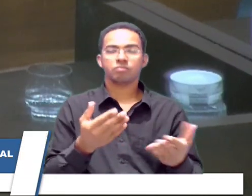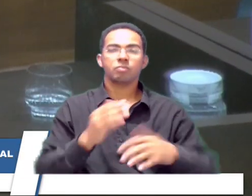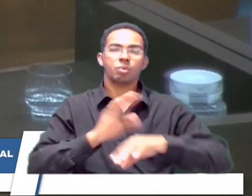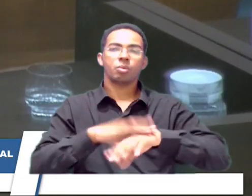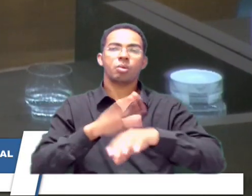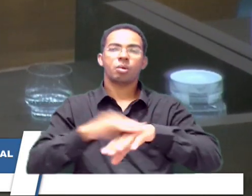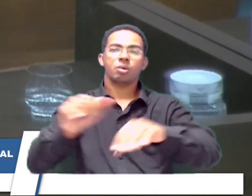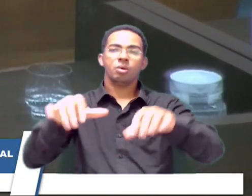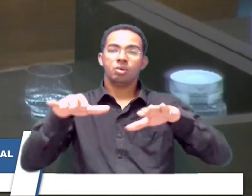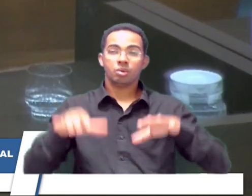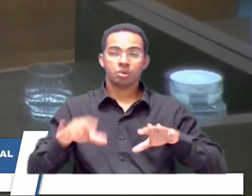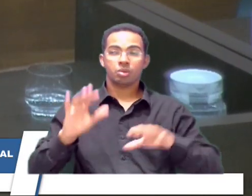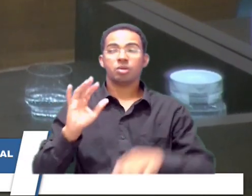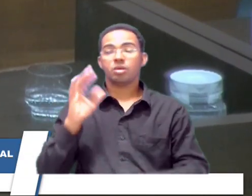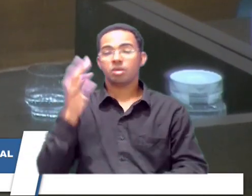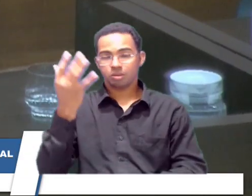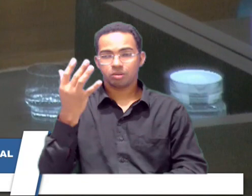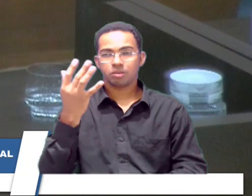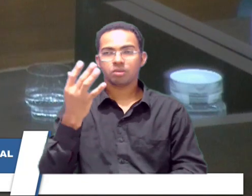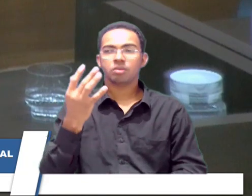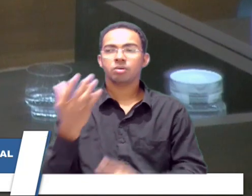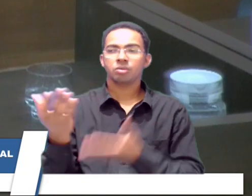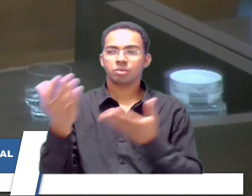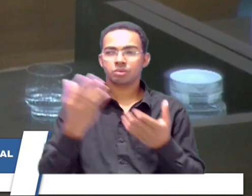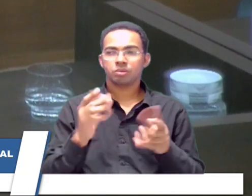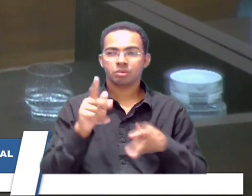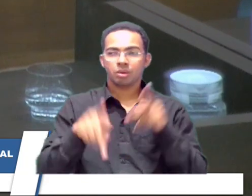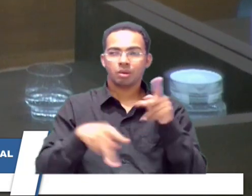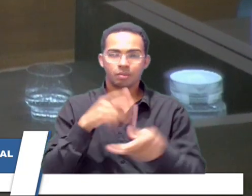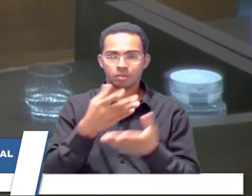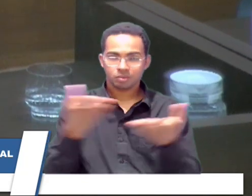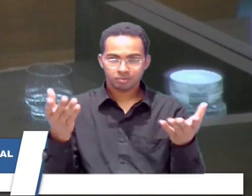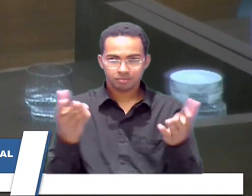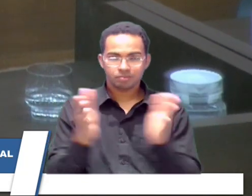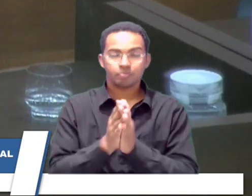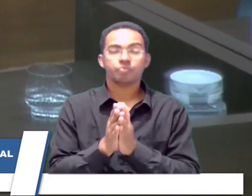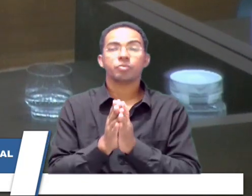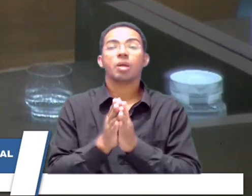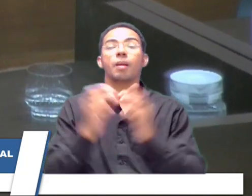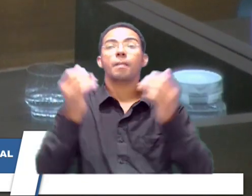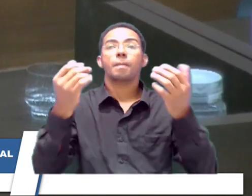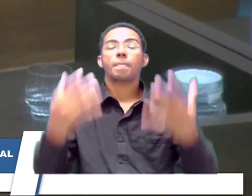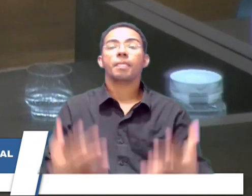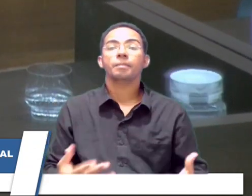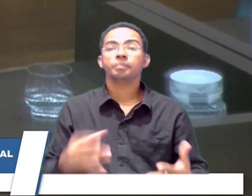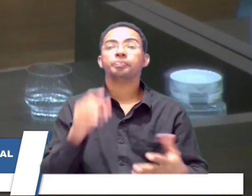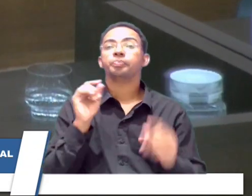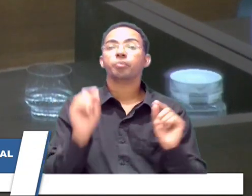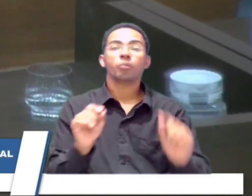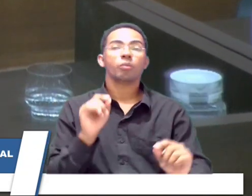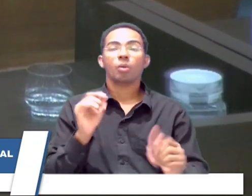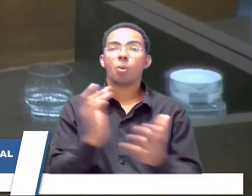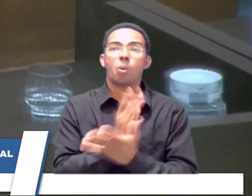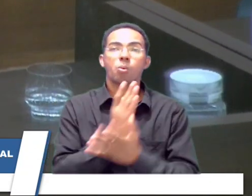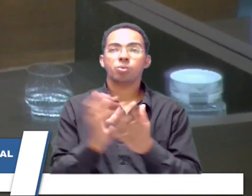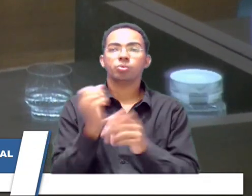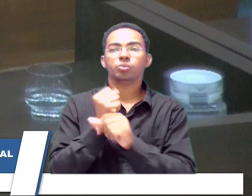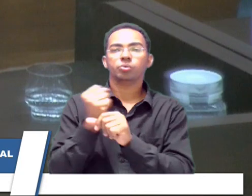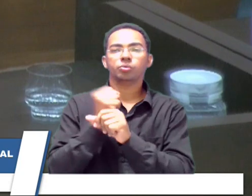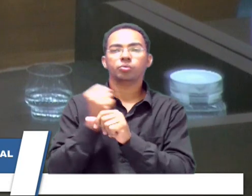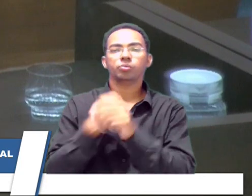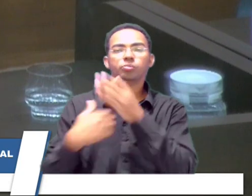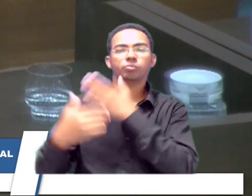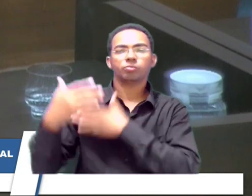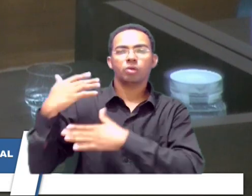estar acontecendo para receber todo mundo. Quero dizer, pessoal, que alguns anos atrás, quando